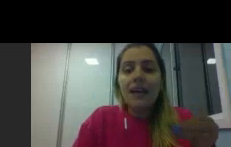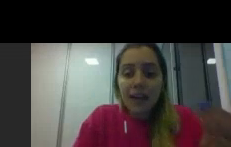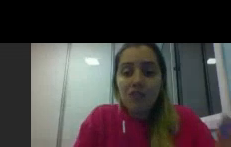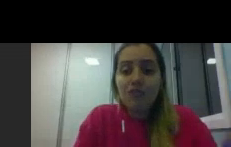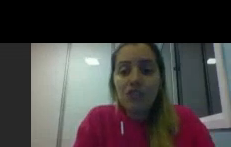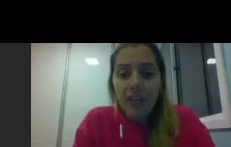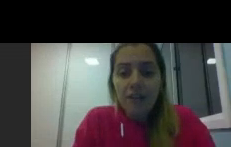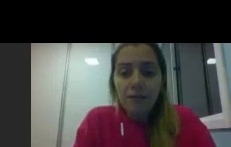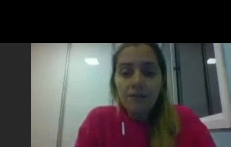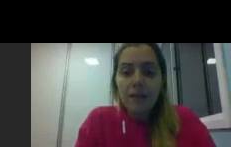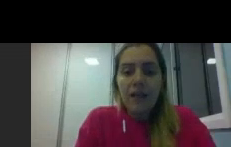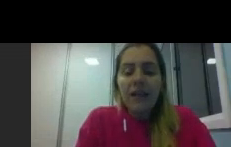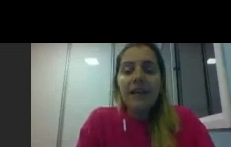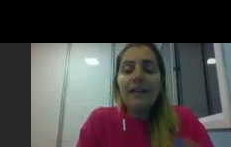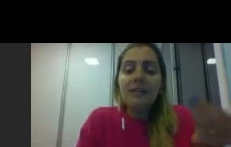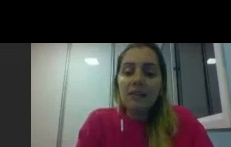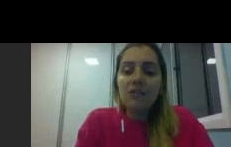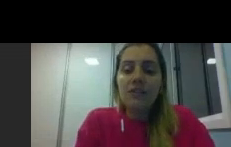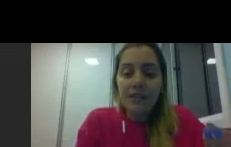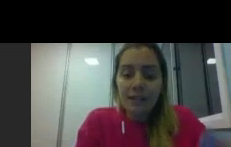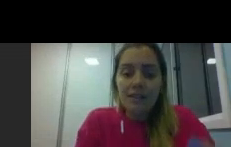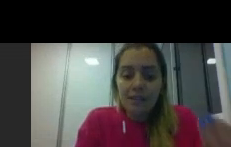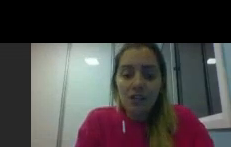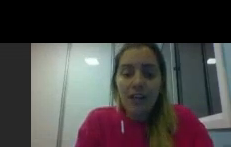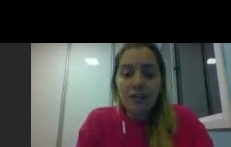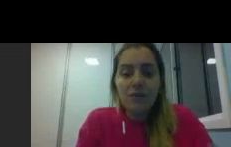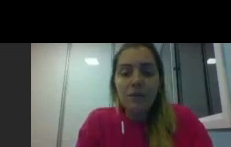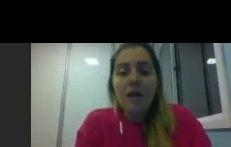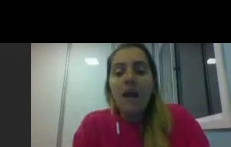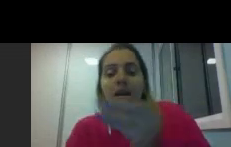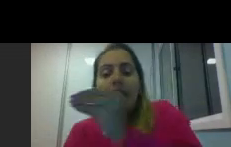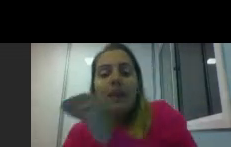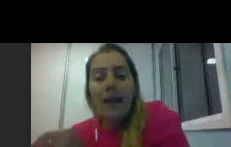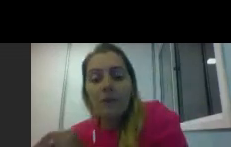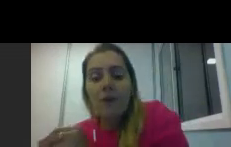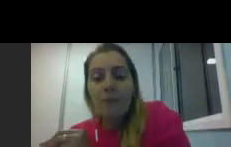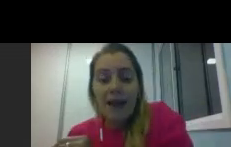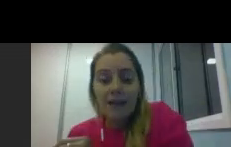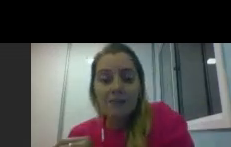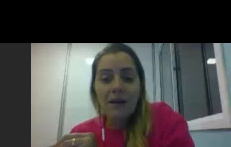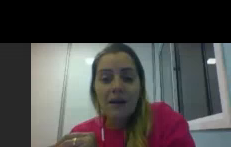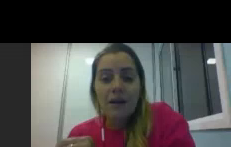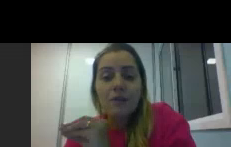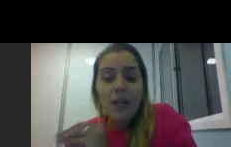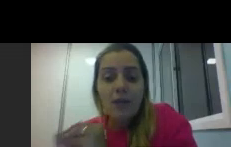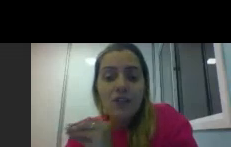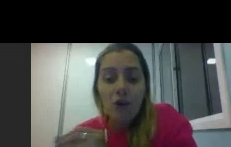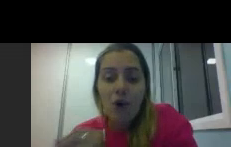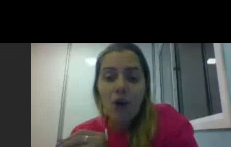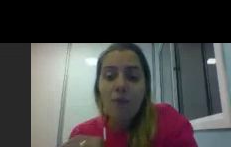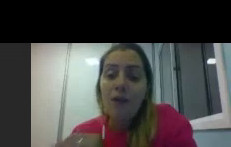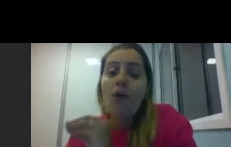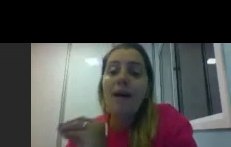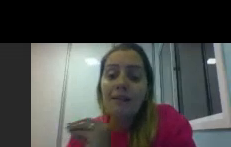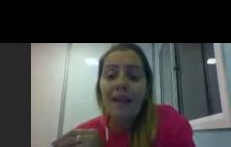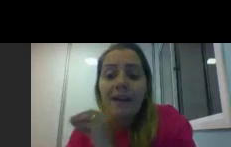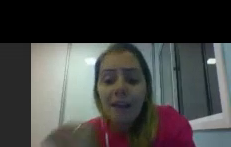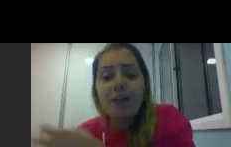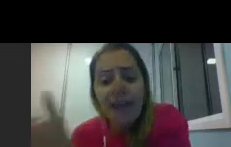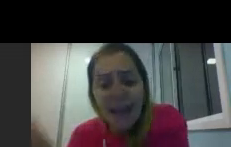hemácia, ele é de um jeito, e que sendo desse jeito, lá no meu plasma, eu tenho anticorpo